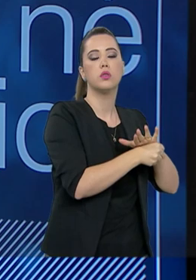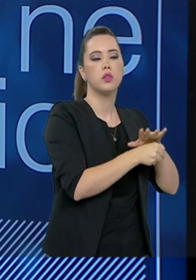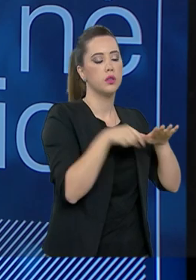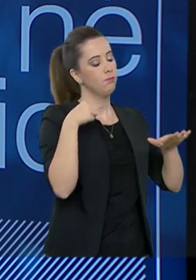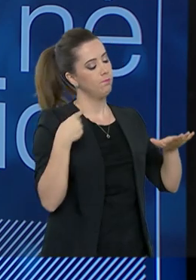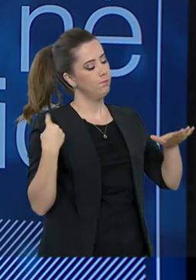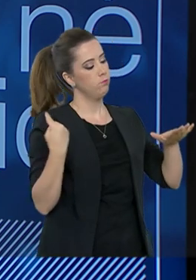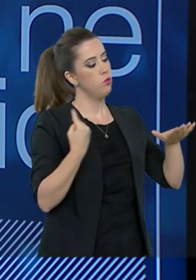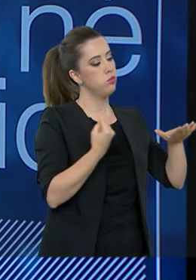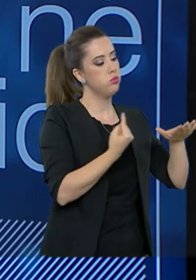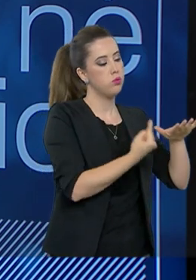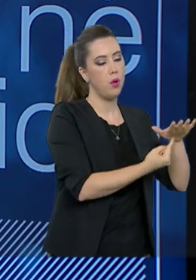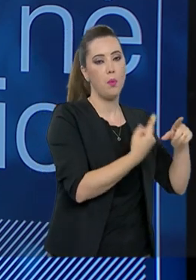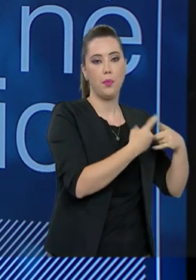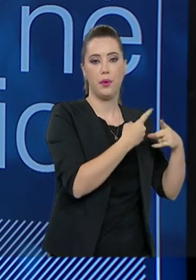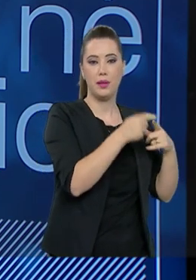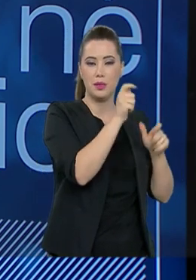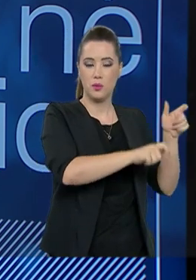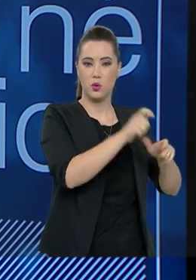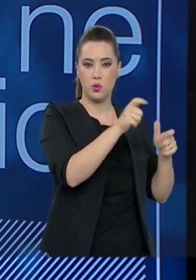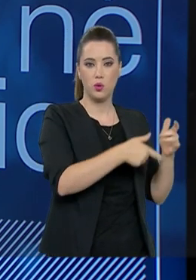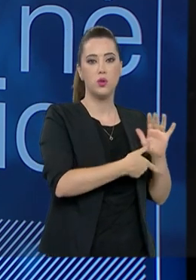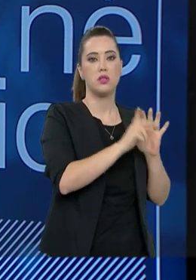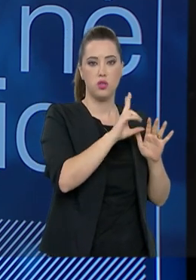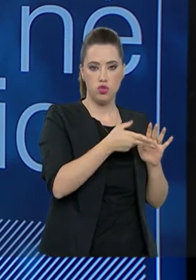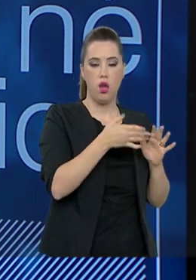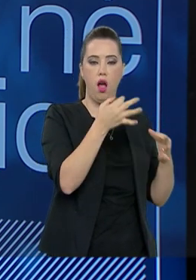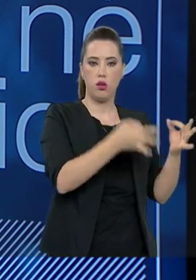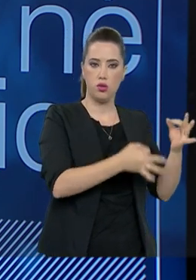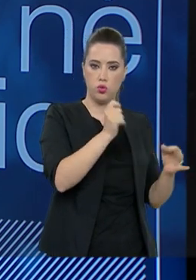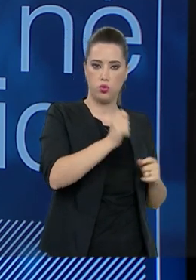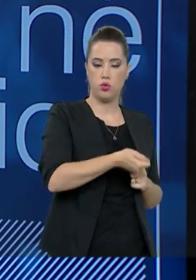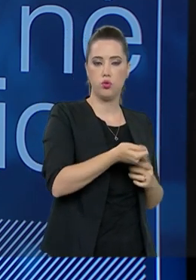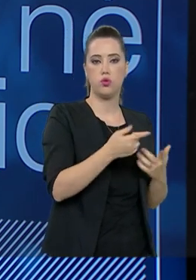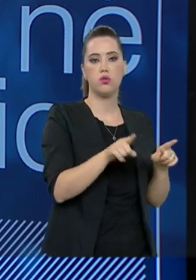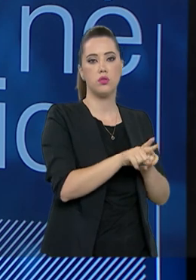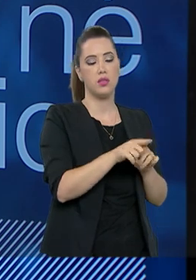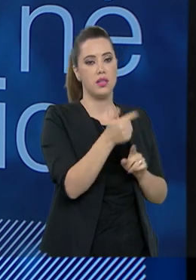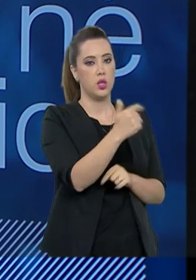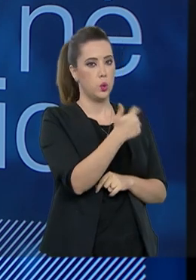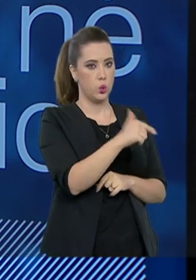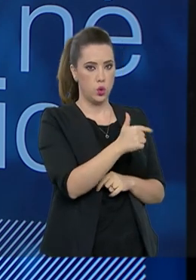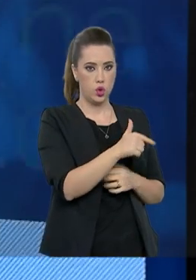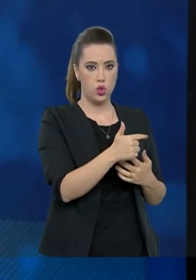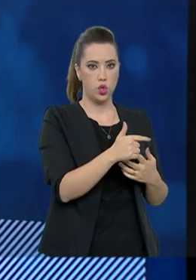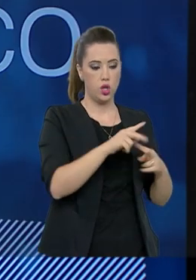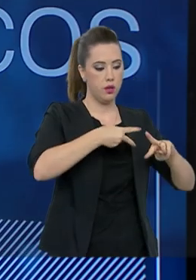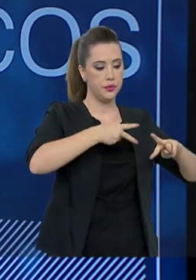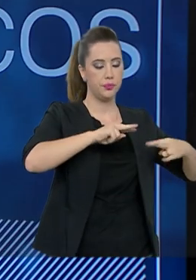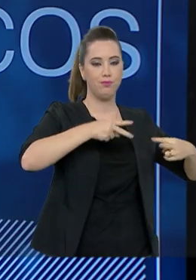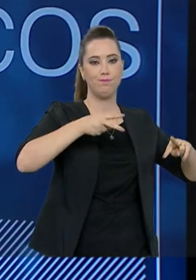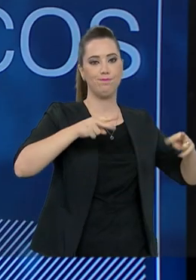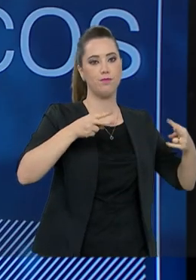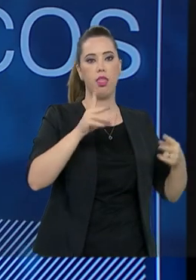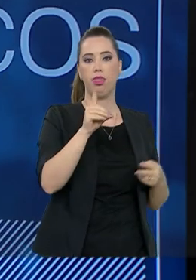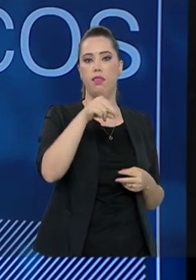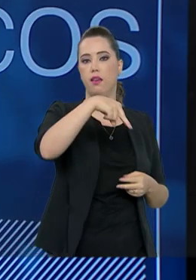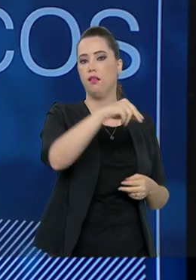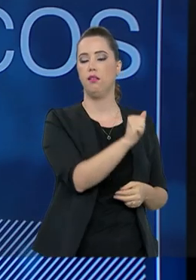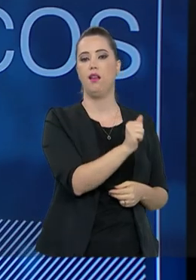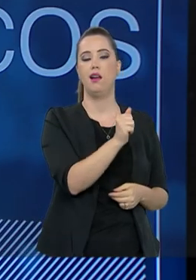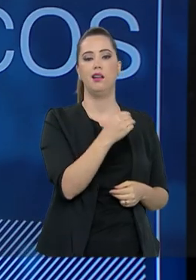bastante expressivo de pessoas que são condenadas, que estão nos presídios e que não tinham sido cadastrada geneticamente.